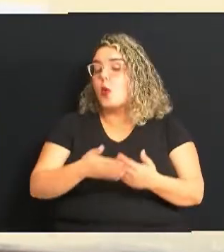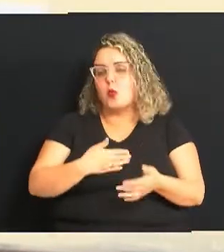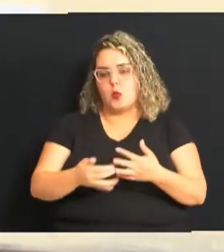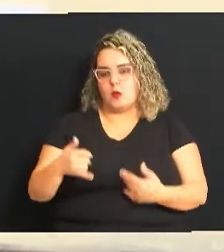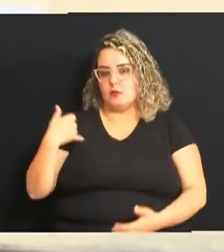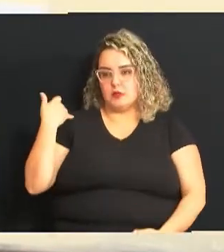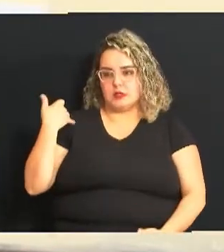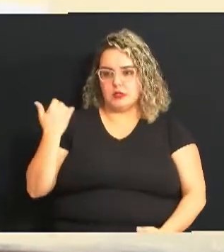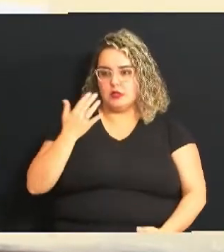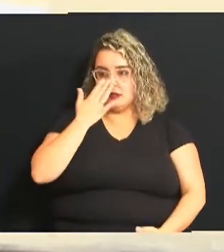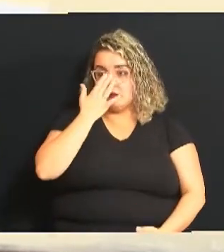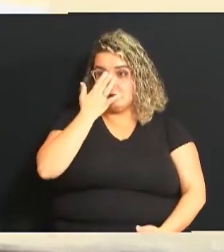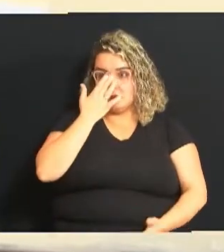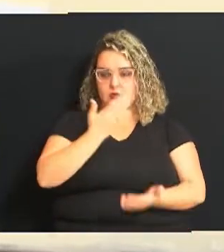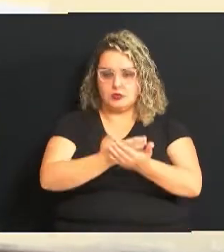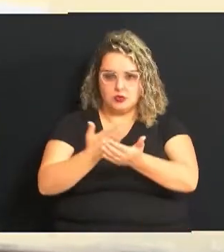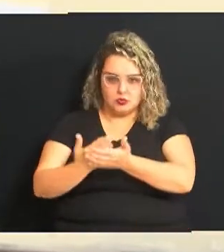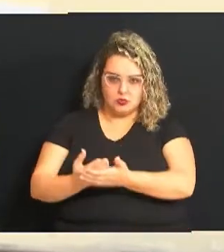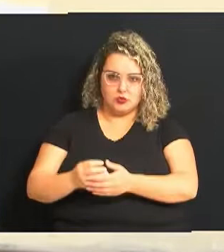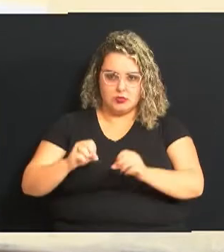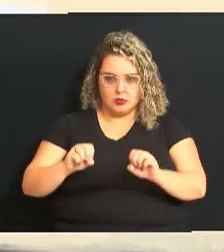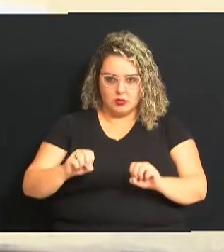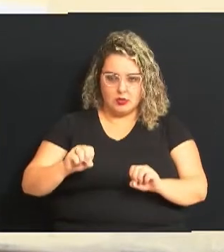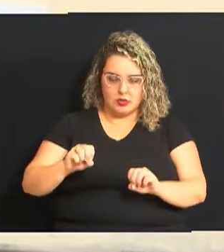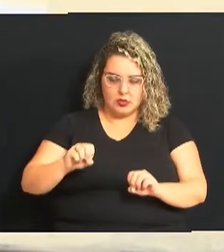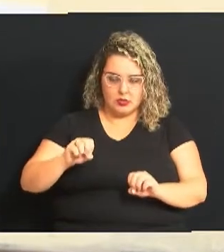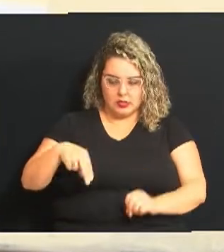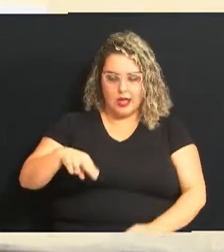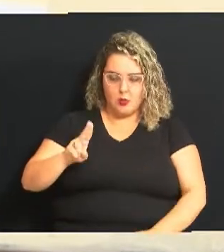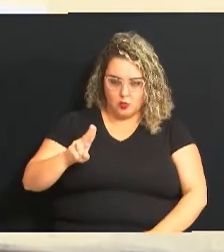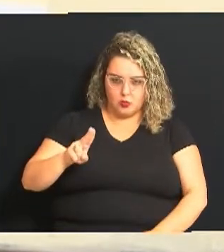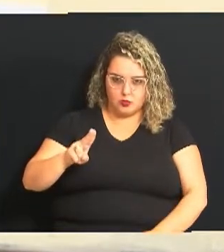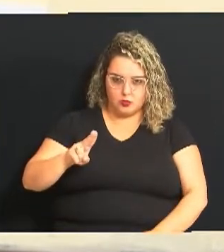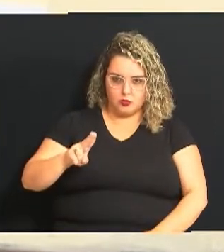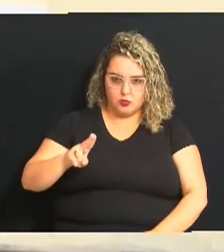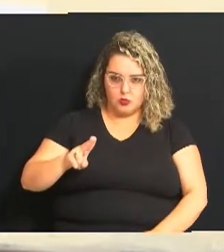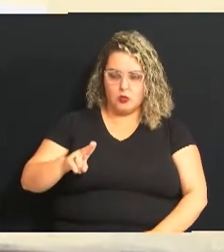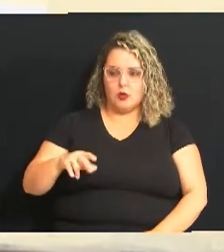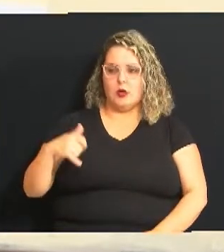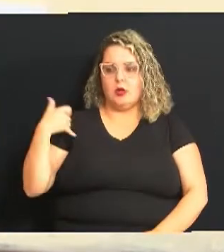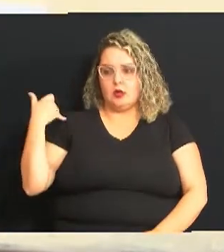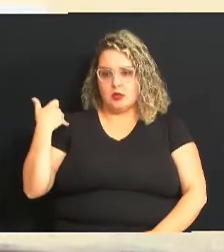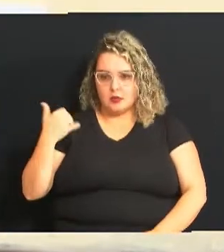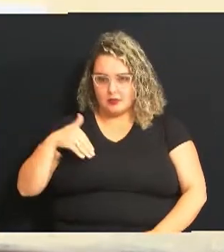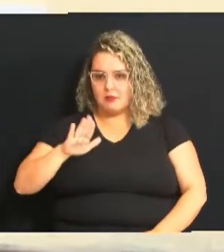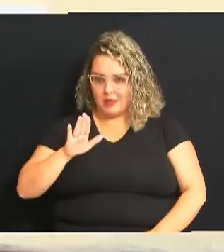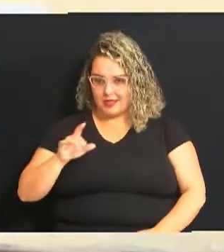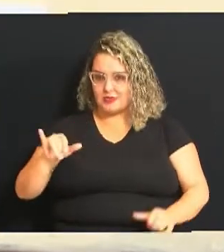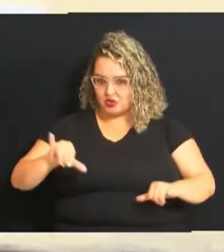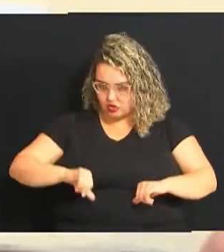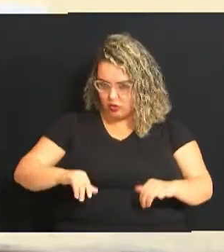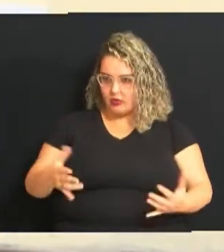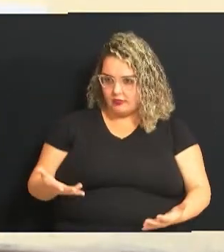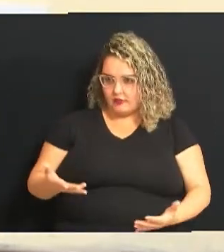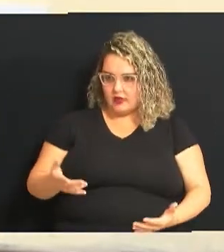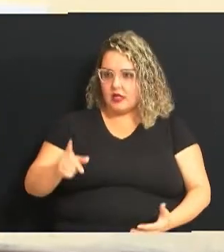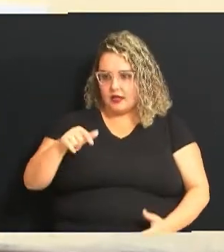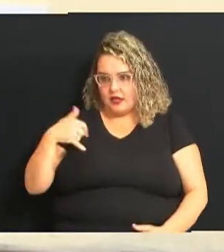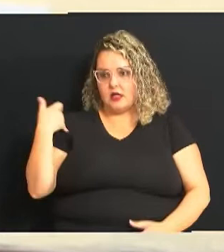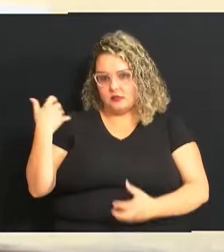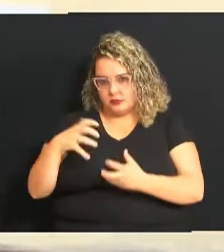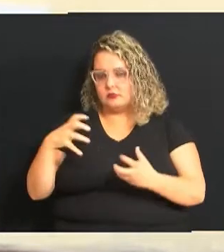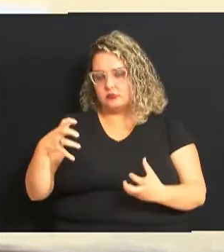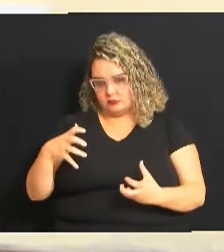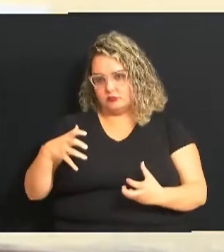o estudo da ONU demonstra que a faixa etária que mais sofre esse preconceito é a faixa etária